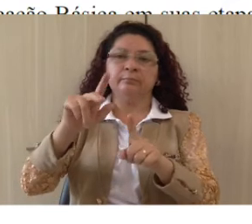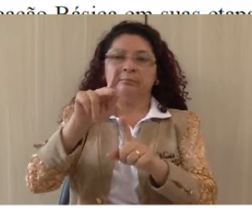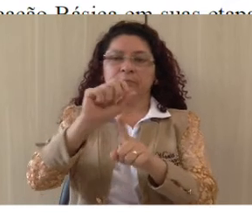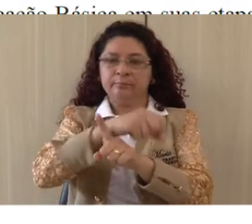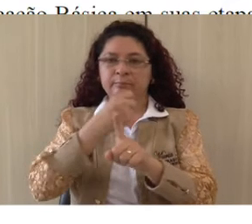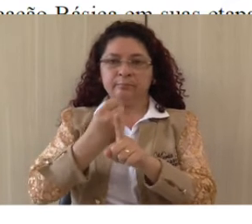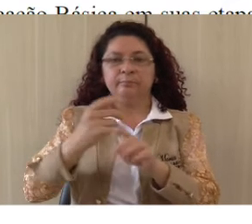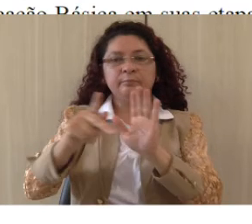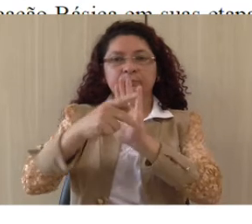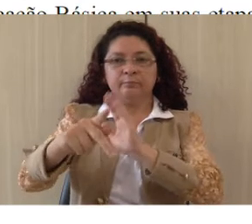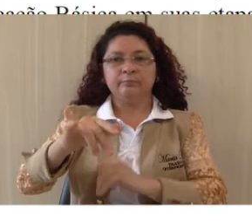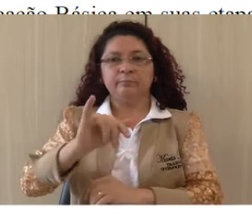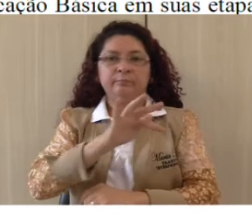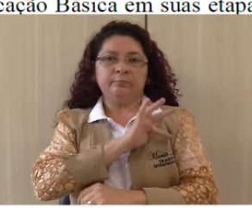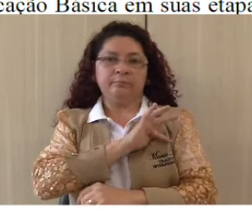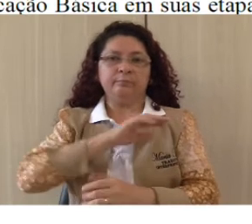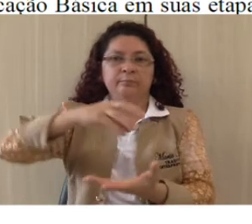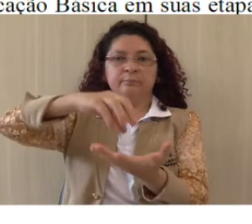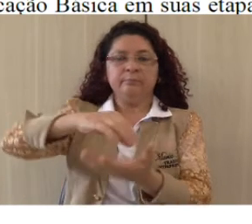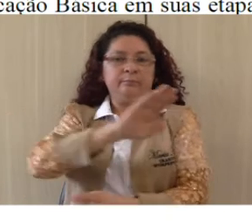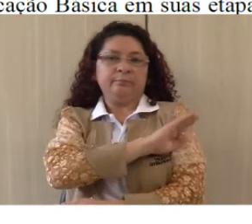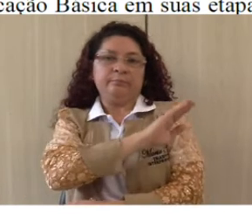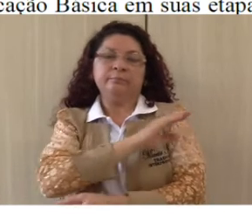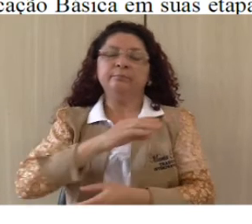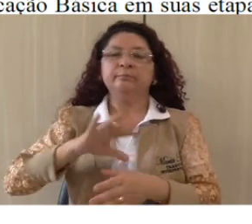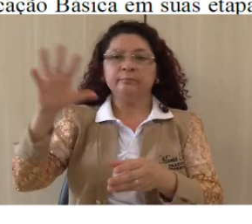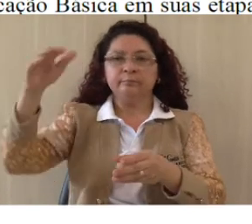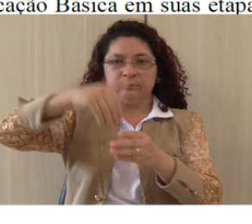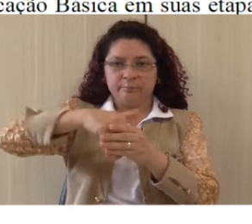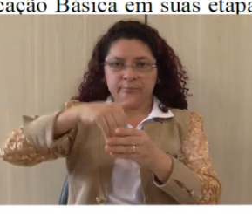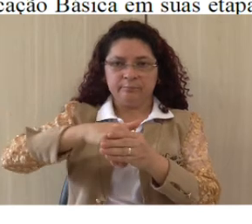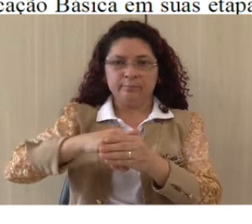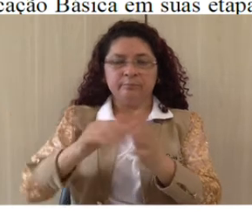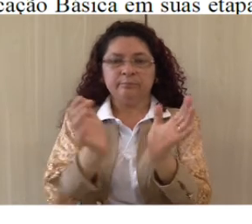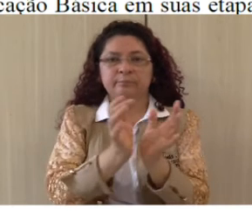pelo IFPA Campus Bragança, com ingresso à turma